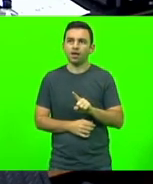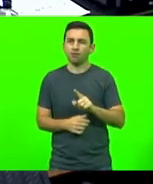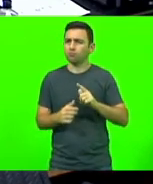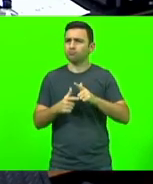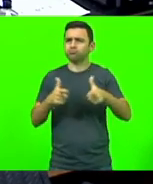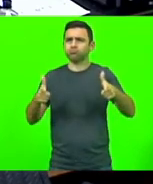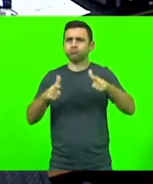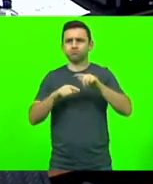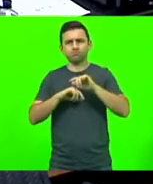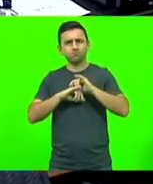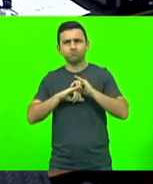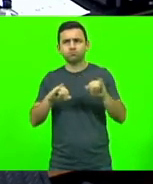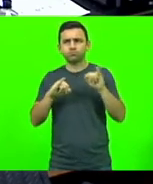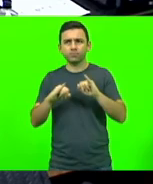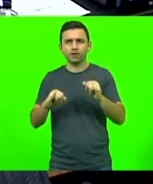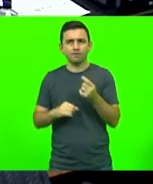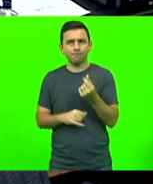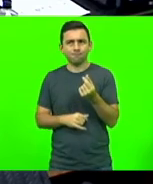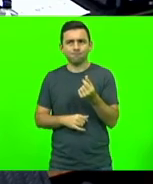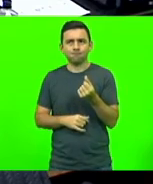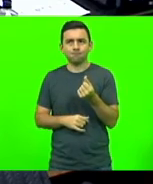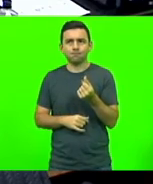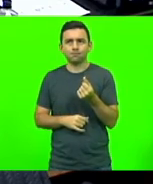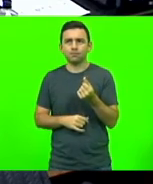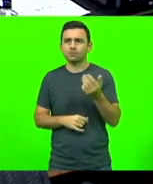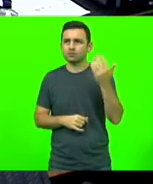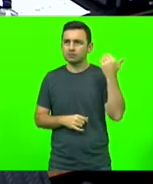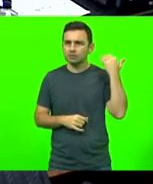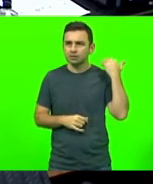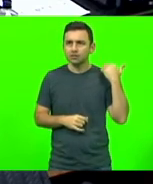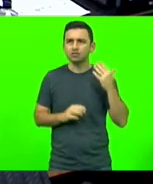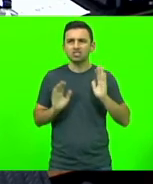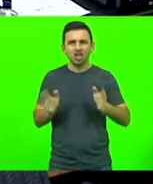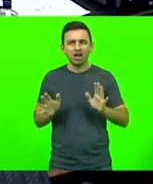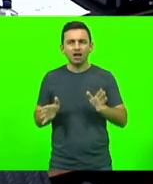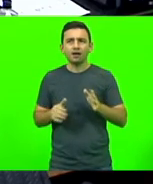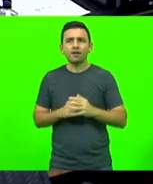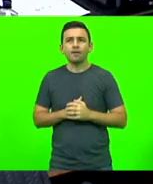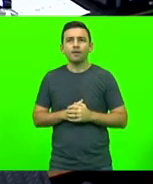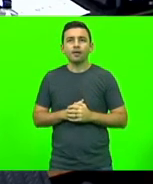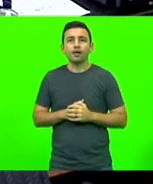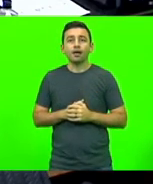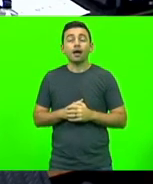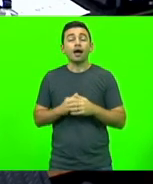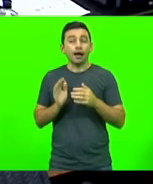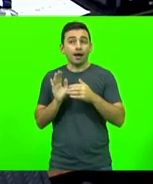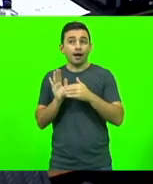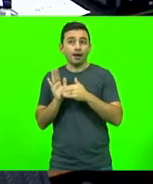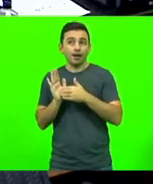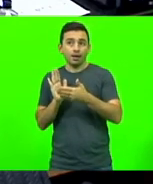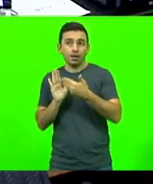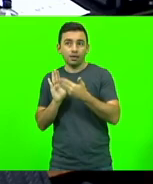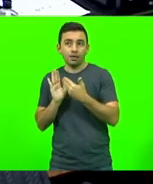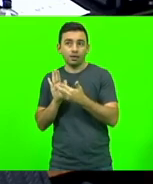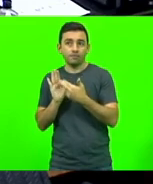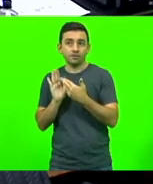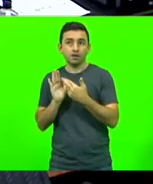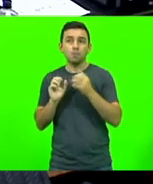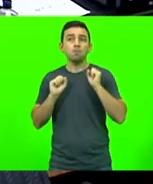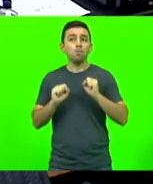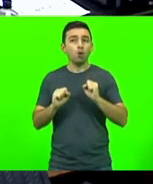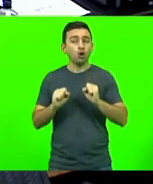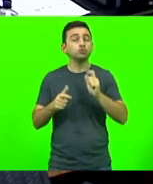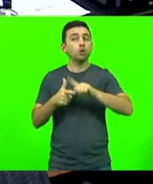um faturamento antigo, conhecido já, a revista Isto É nos diz o seguinte, ó, as máscaras podem afetar